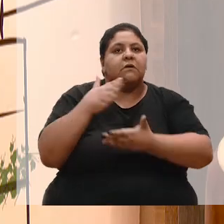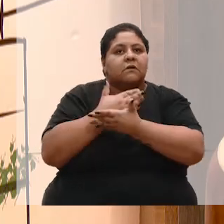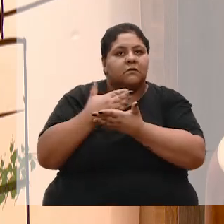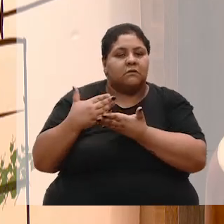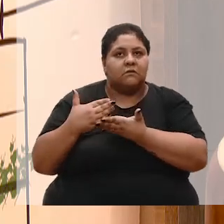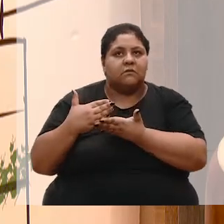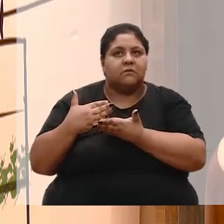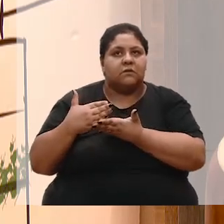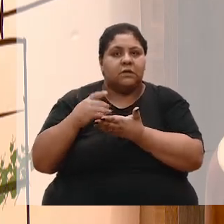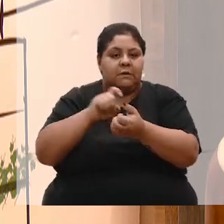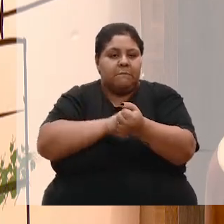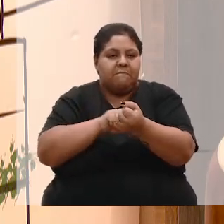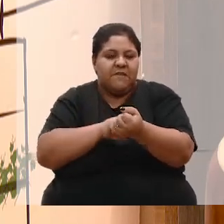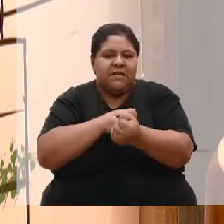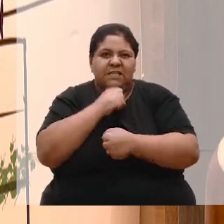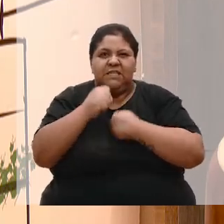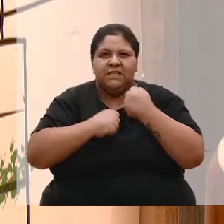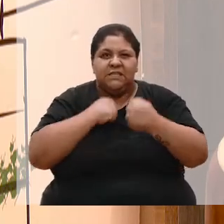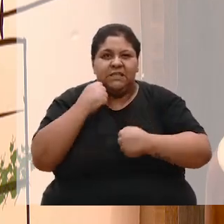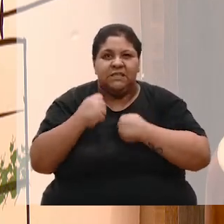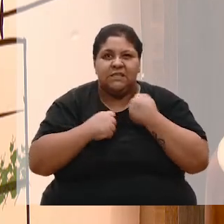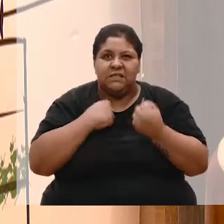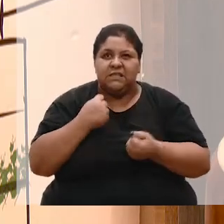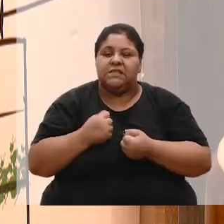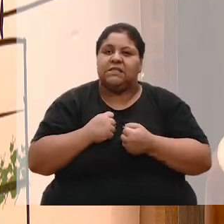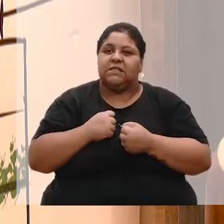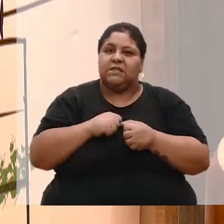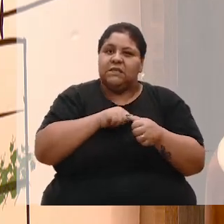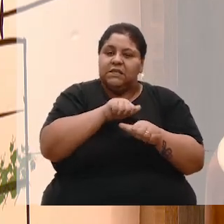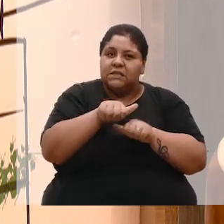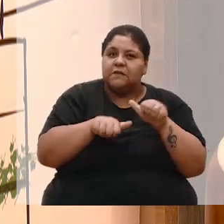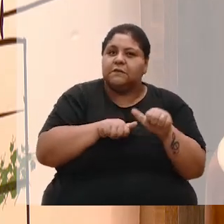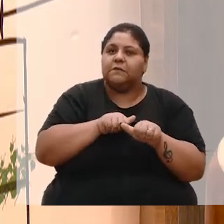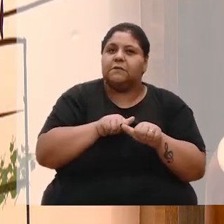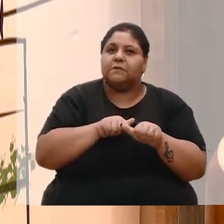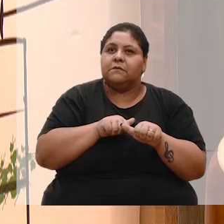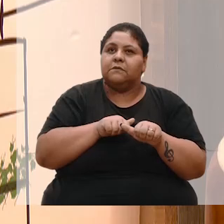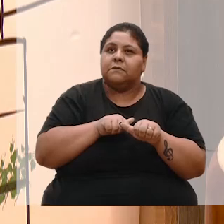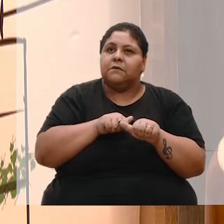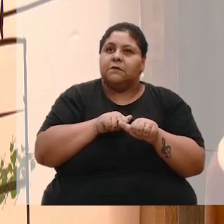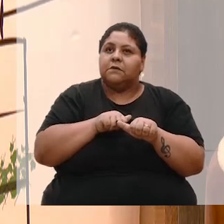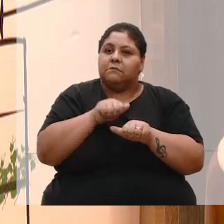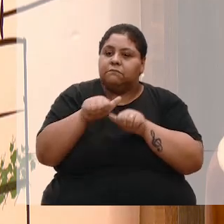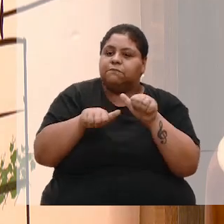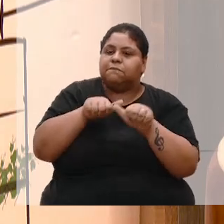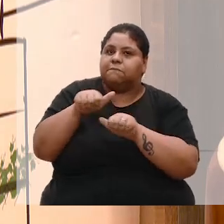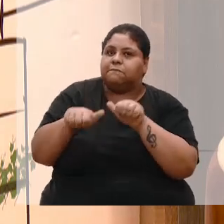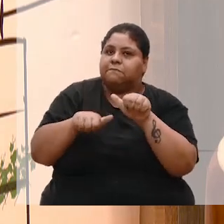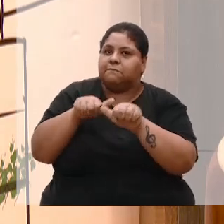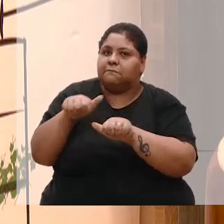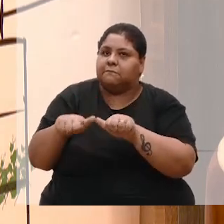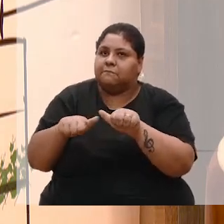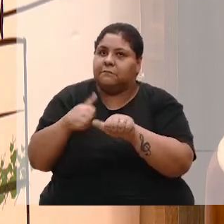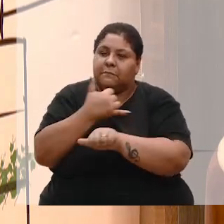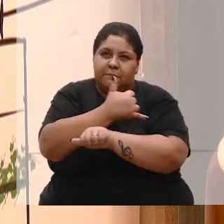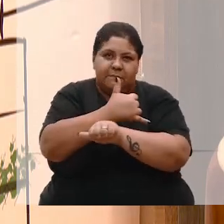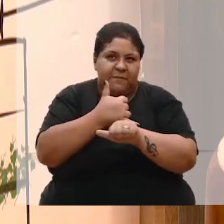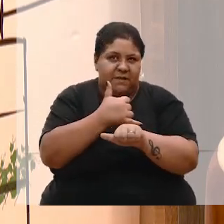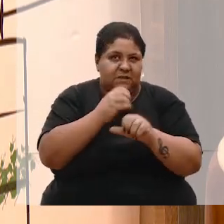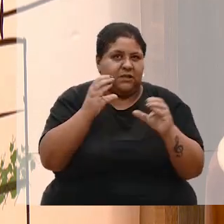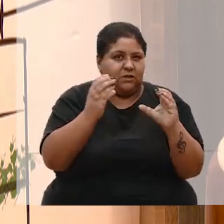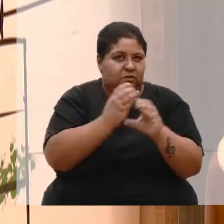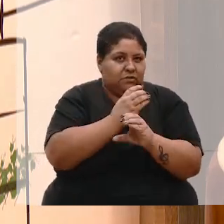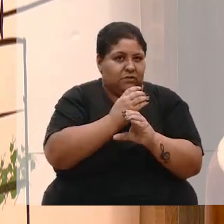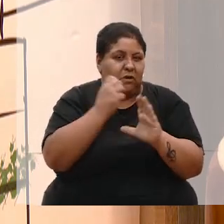aquela angústia, aquela raiva, autoestima, ela começa a se passar. Passa integralmente, porque é uma marca